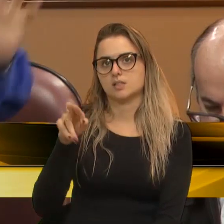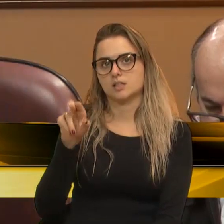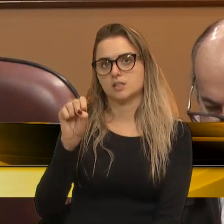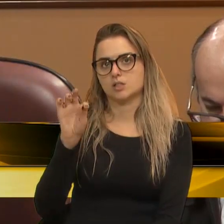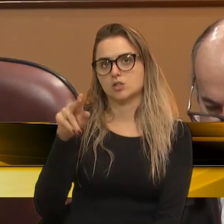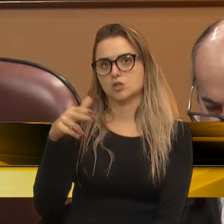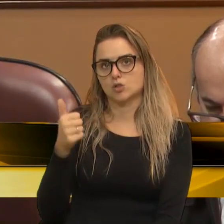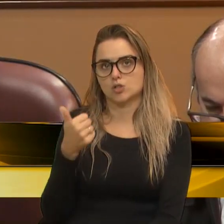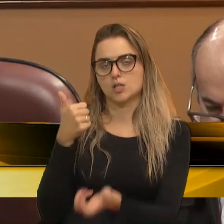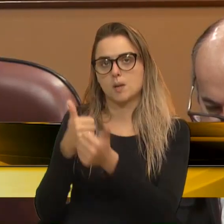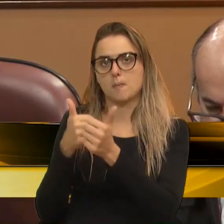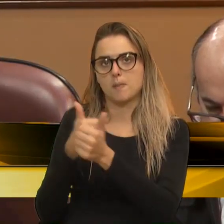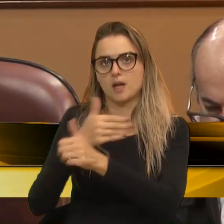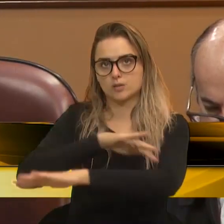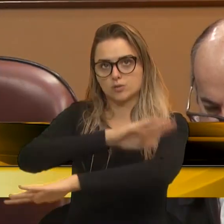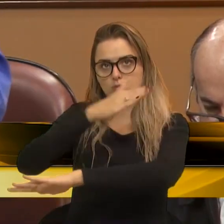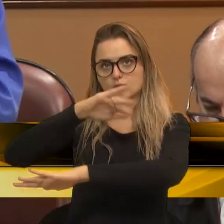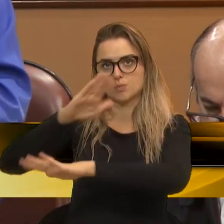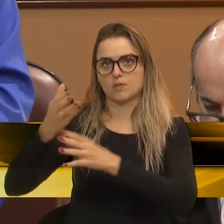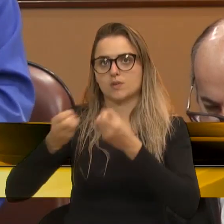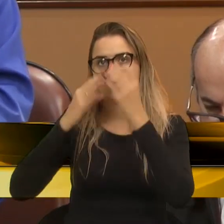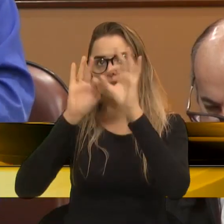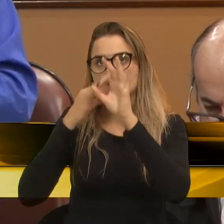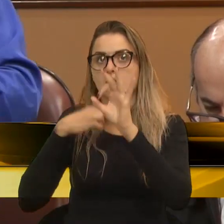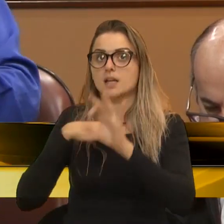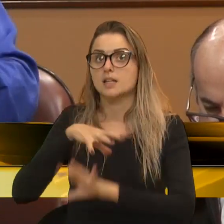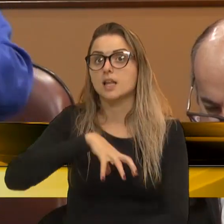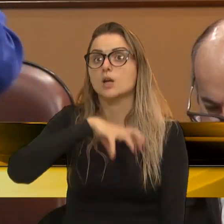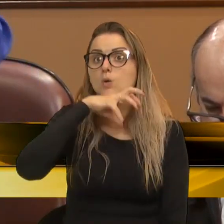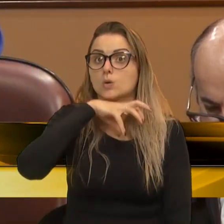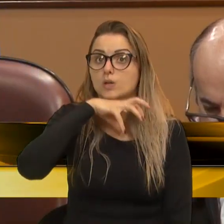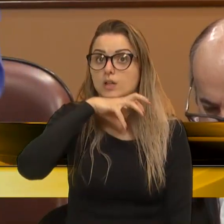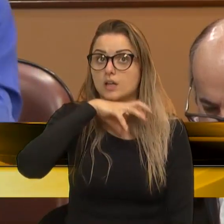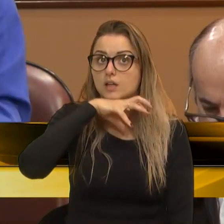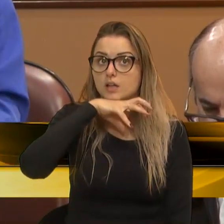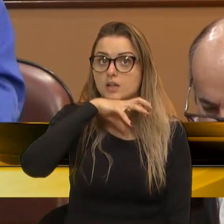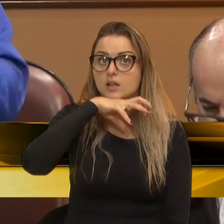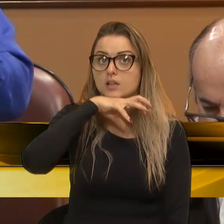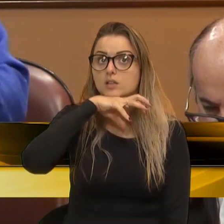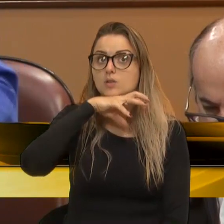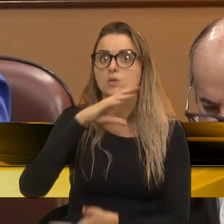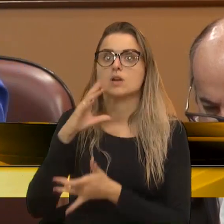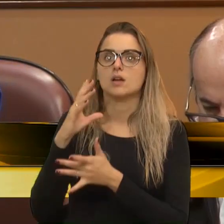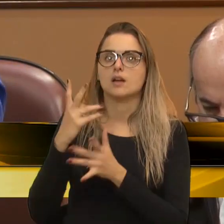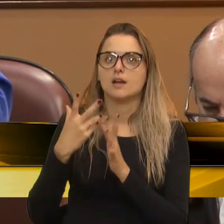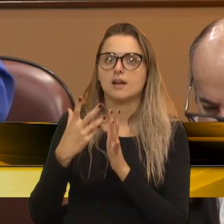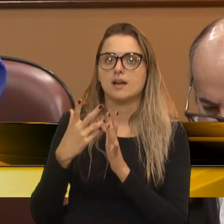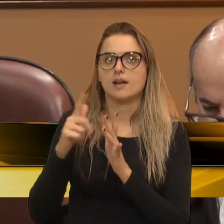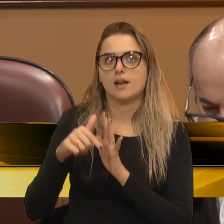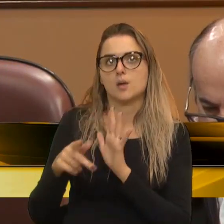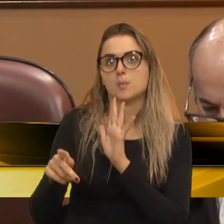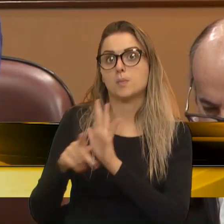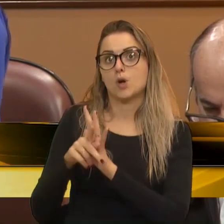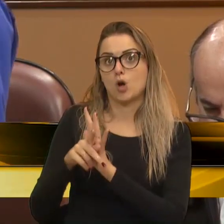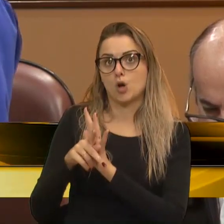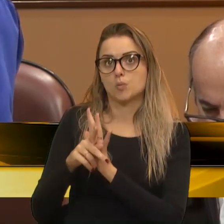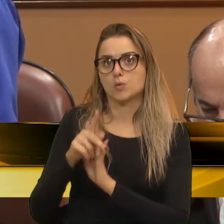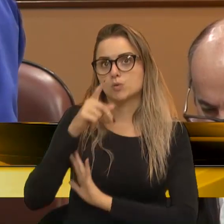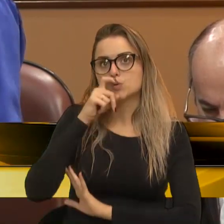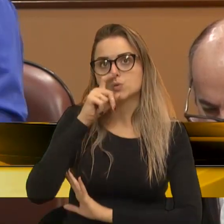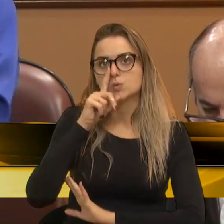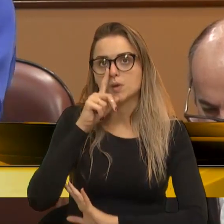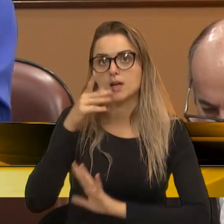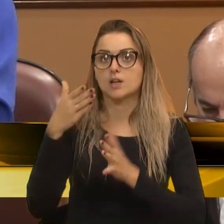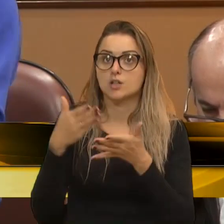pavilhões, Saúde e Santa Justina, está ali na propriedade, herdou dos pais, está ali hoje aquele casal idoso também